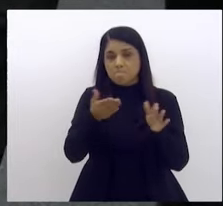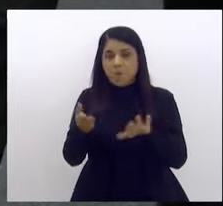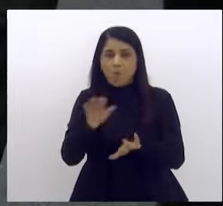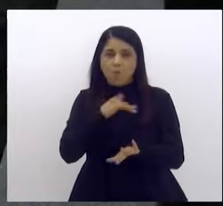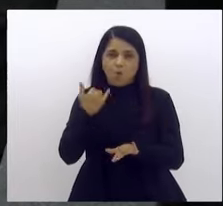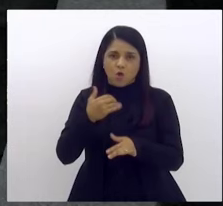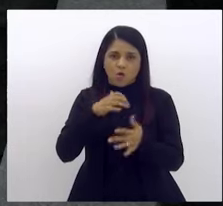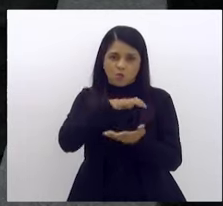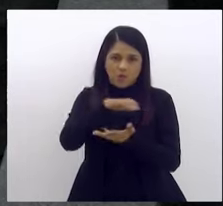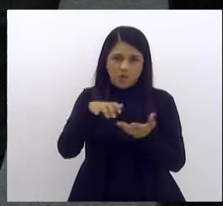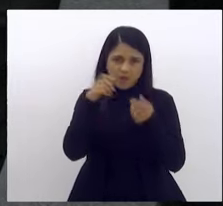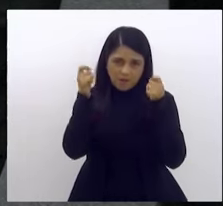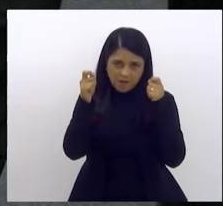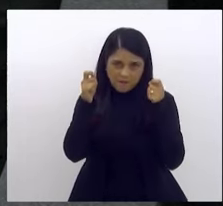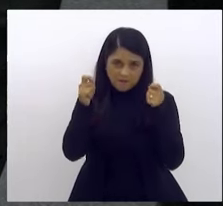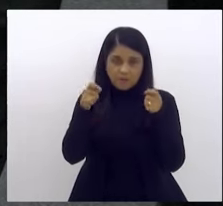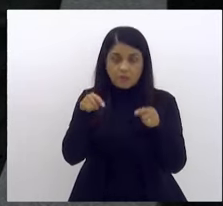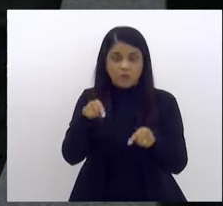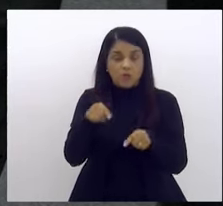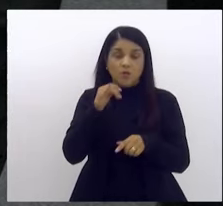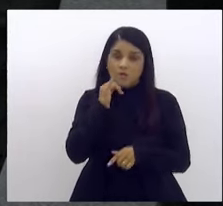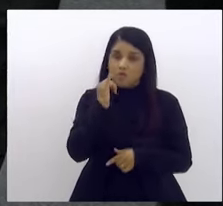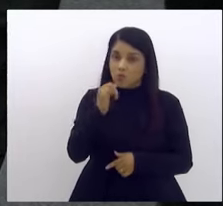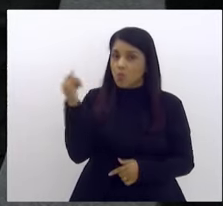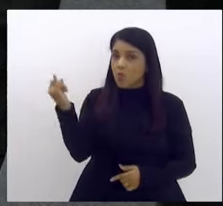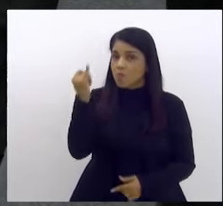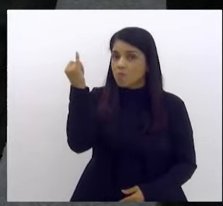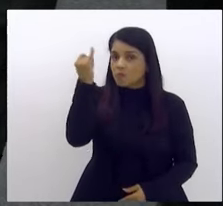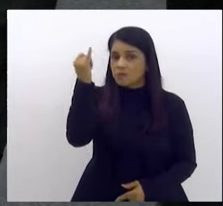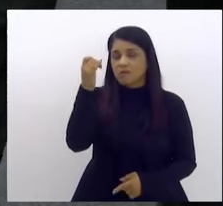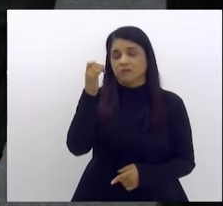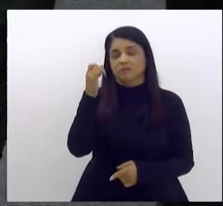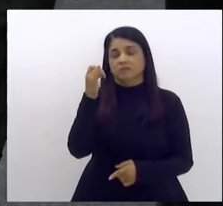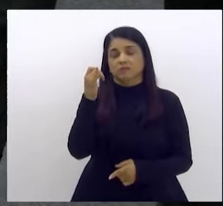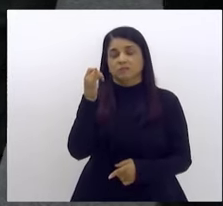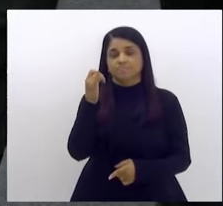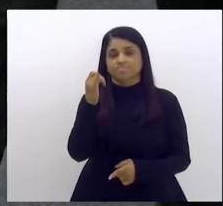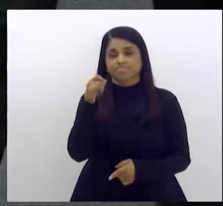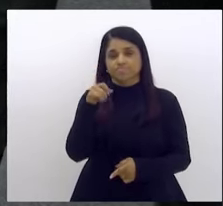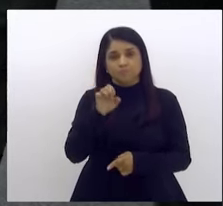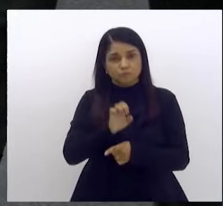quanto isso é importante para o nosso Estado de declarar